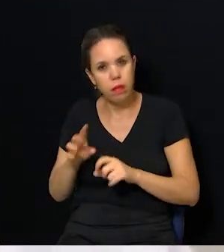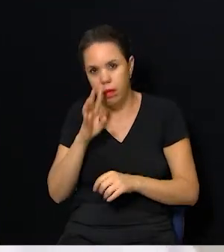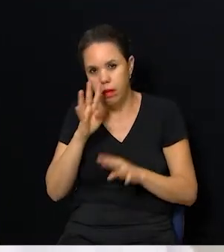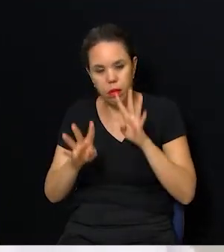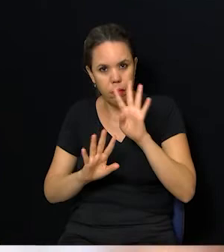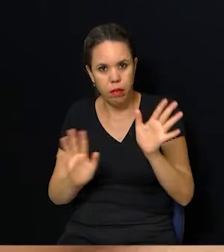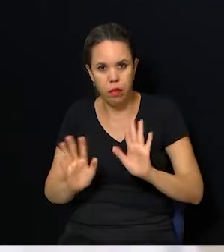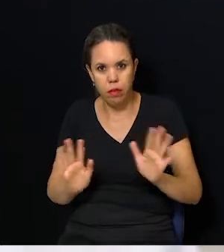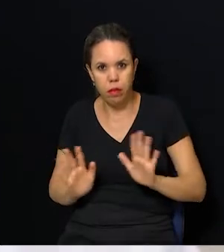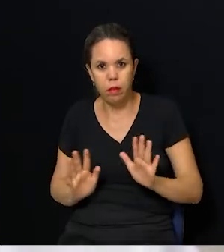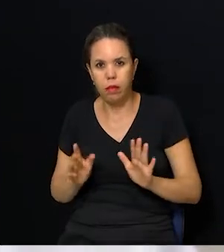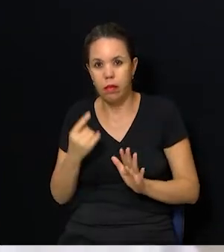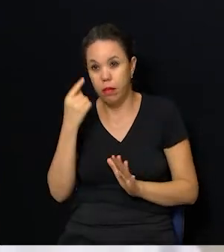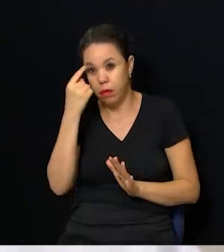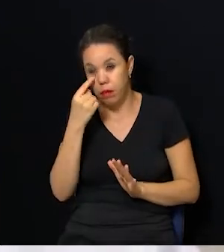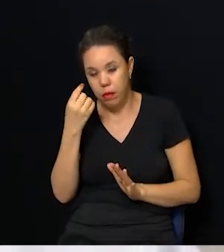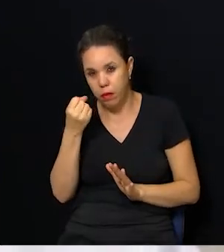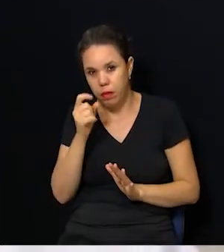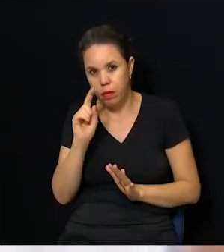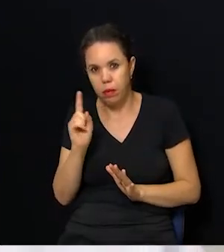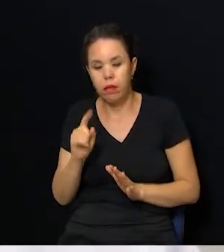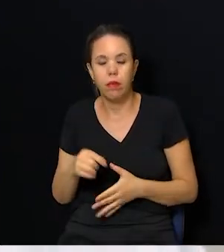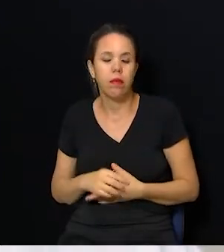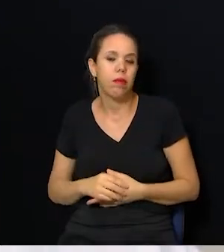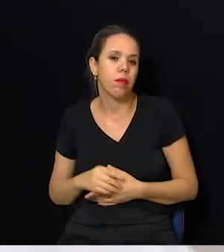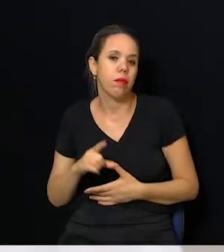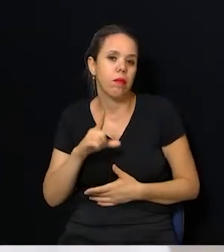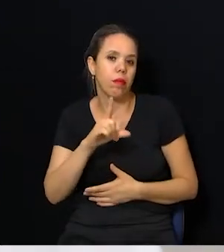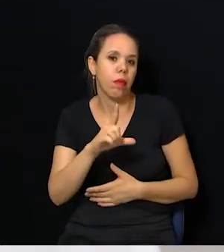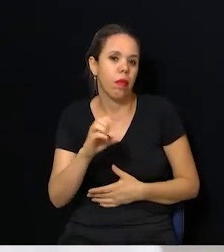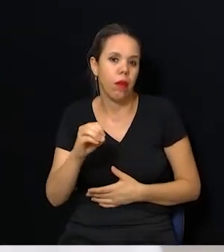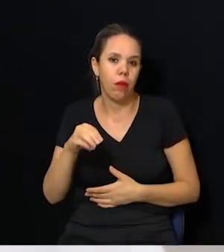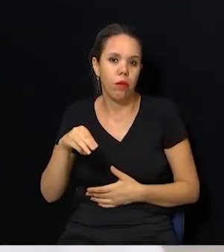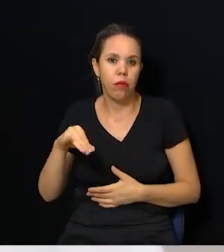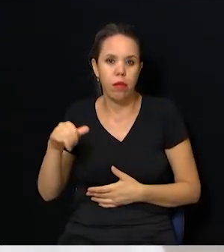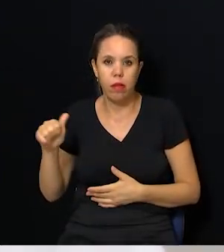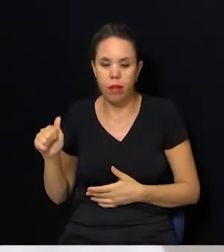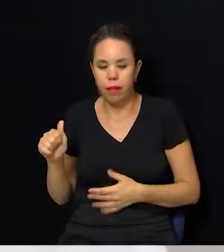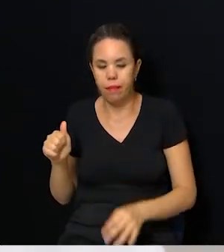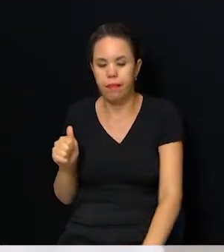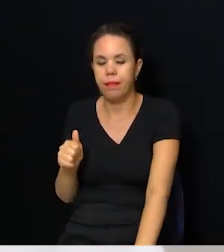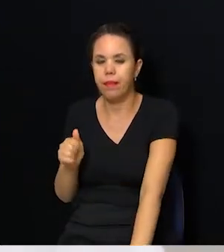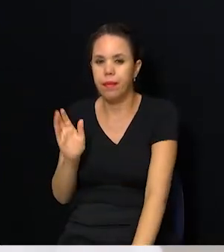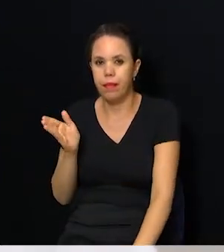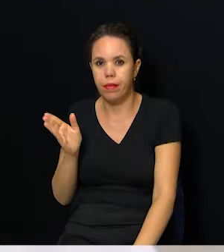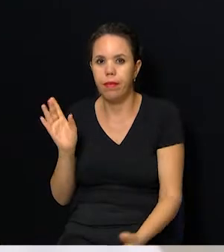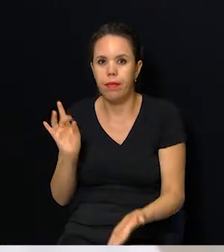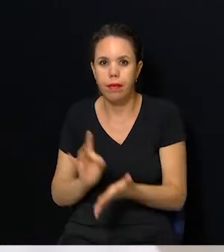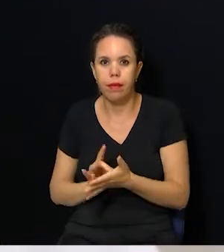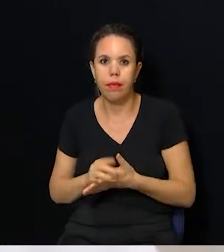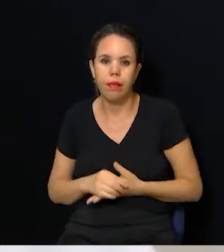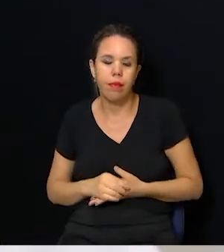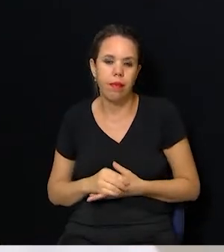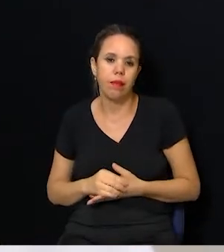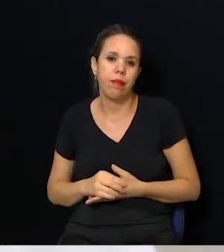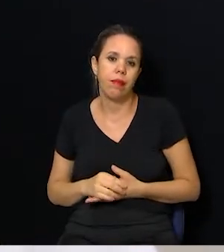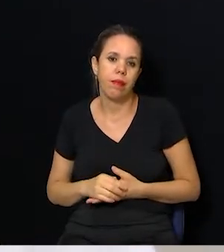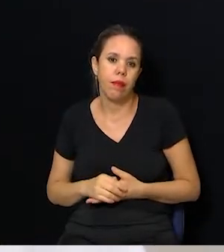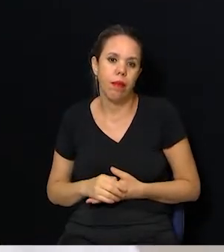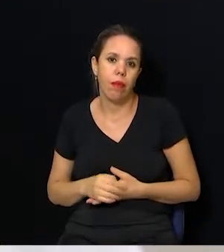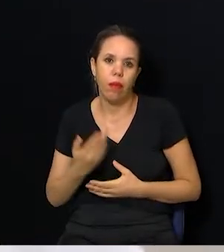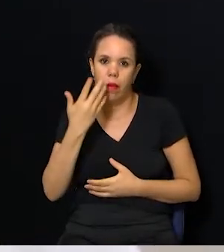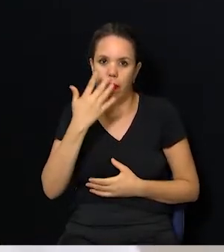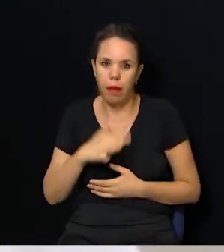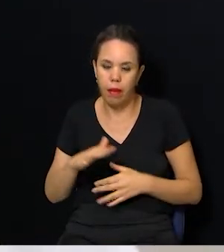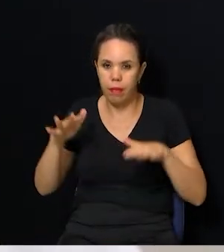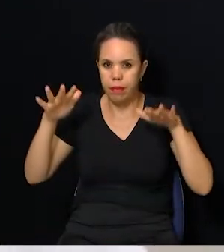acuse o branco no olho, né, a leucocoria, tá? Então, é realmente uma situação que, para